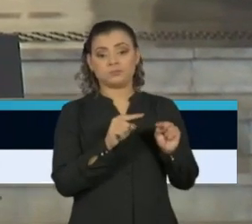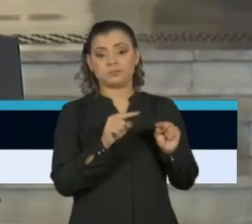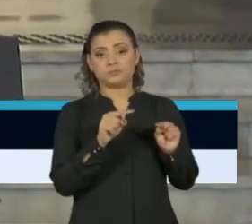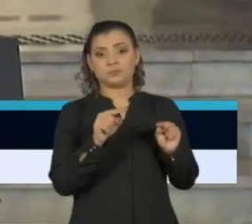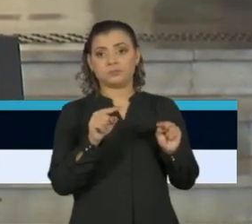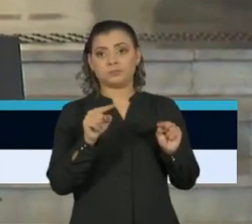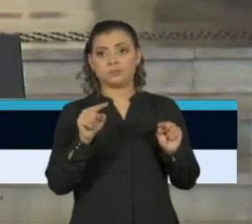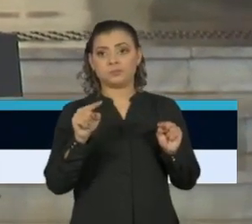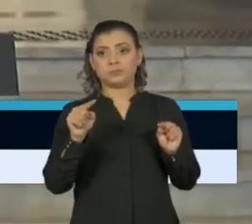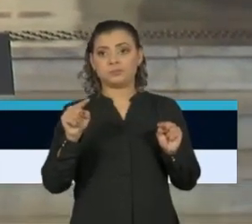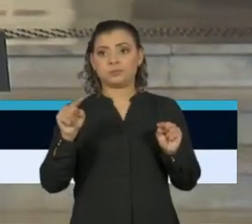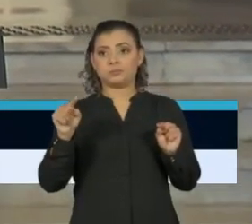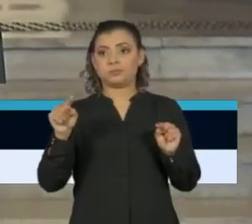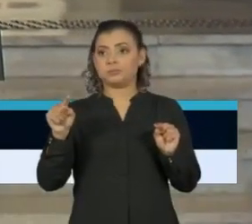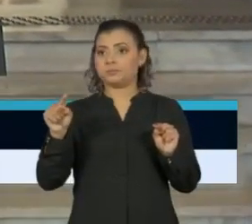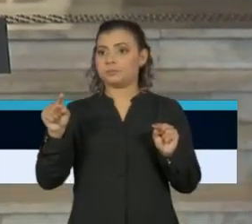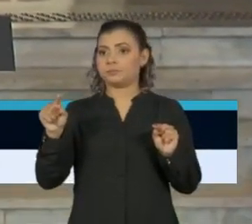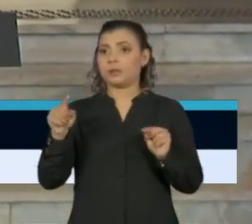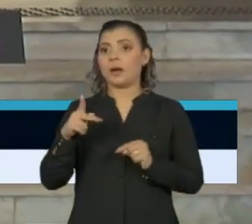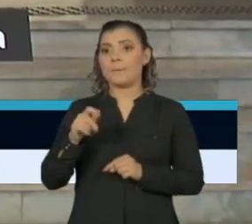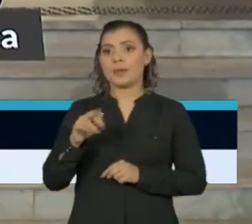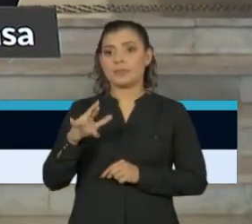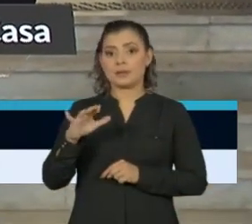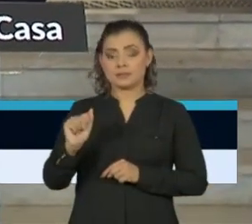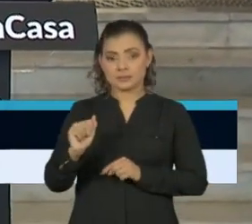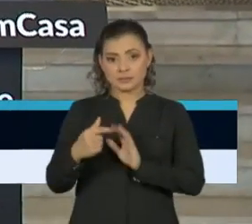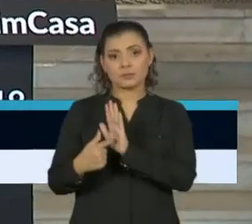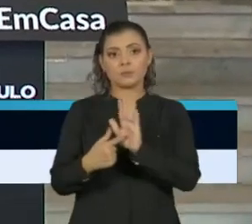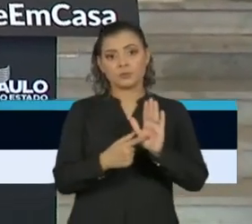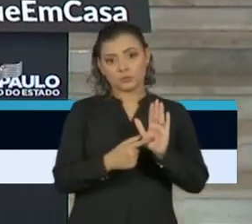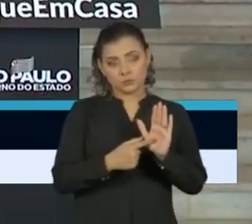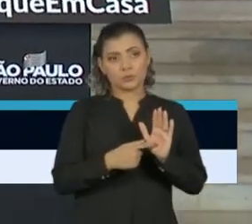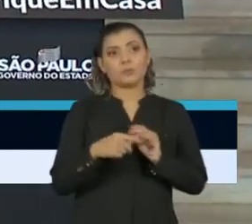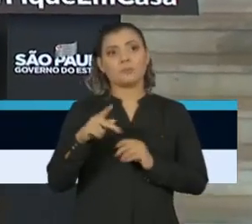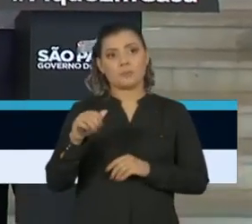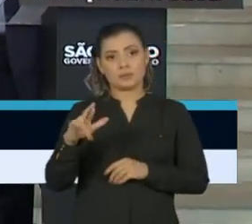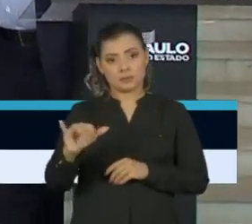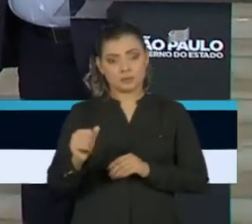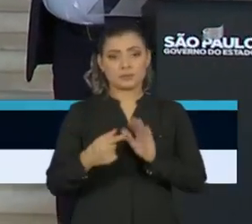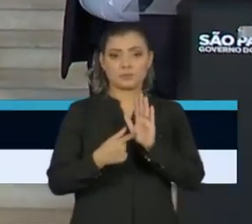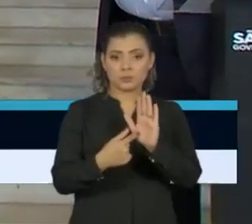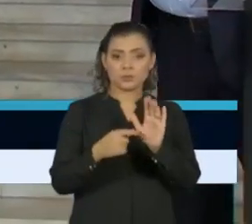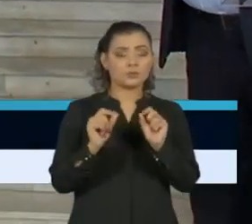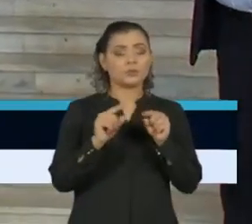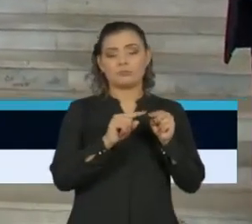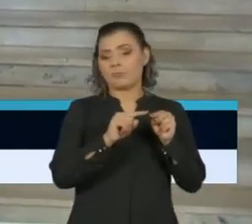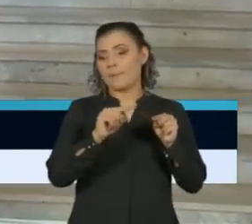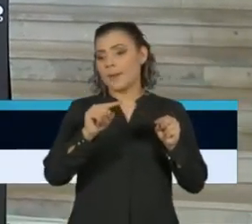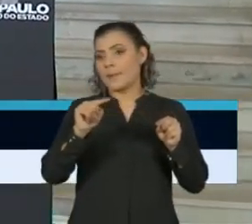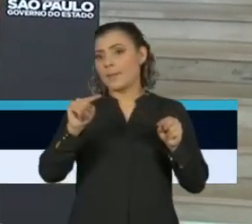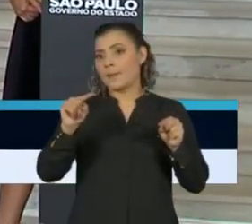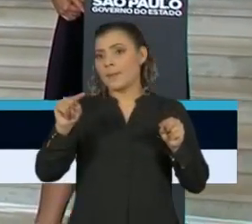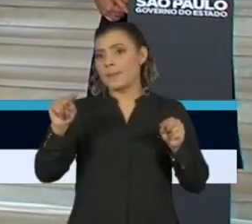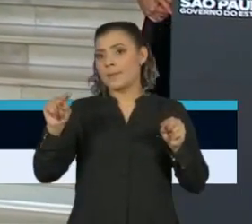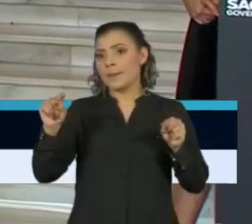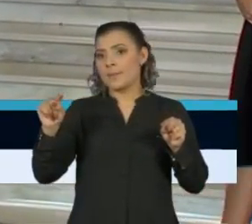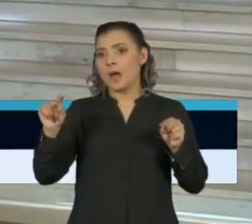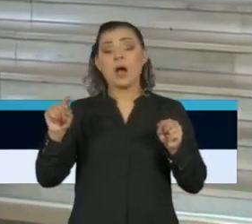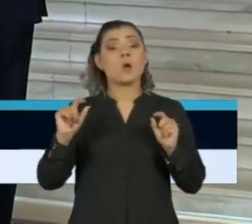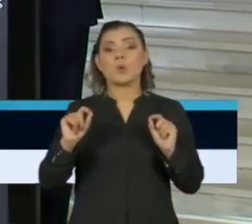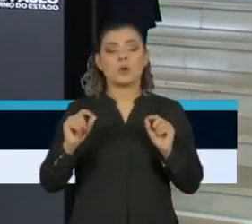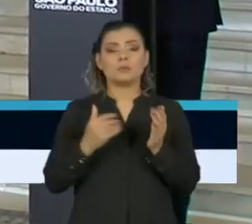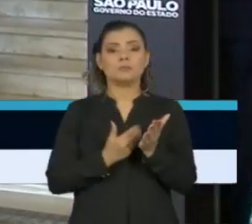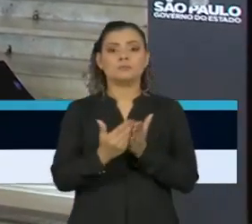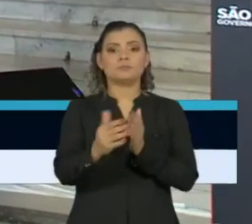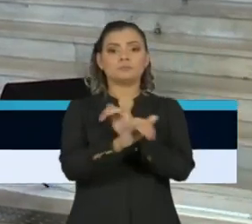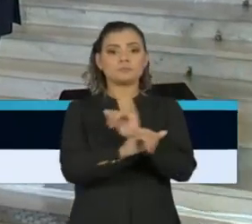também pela secretária Patrícia Ellen, e mostra o início do isolamento, o seu